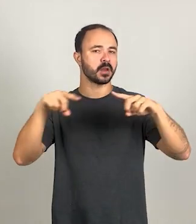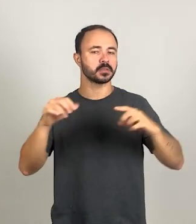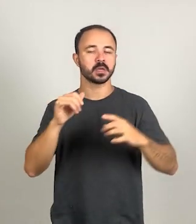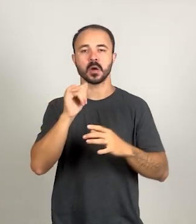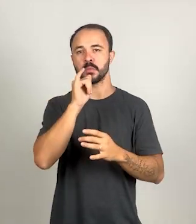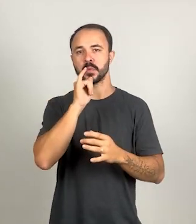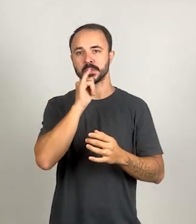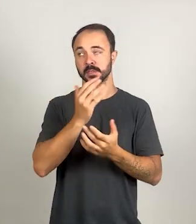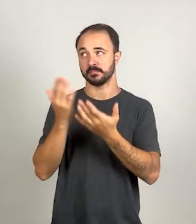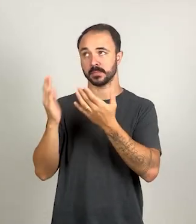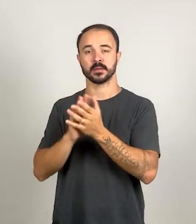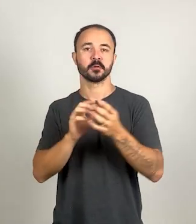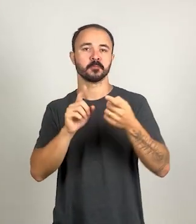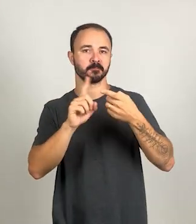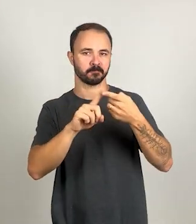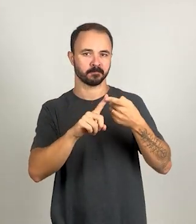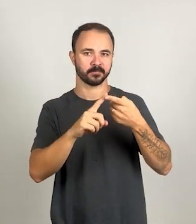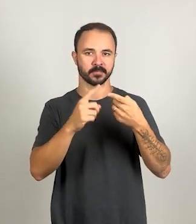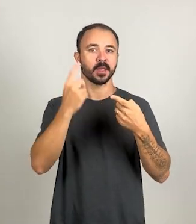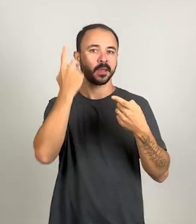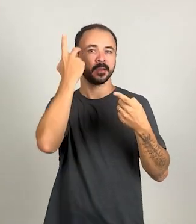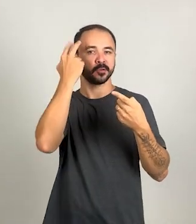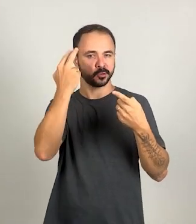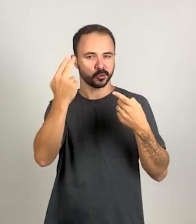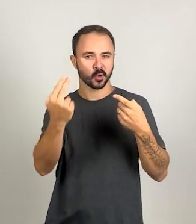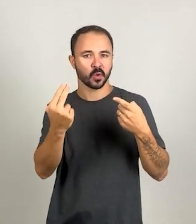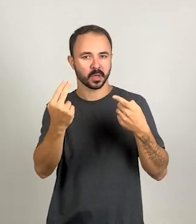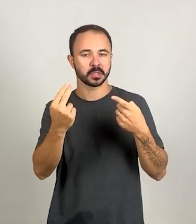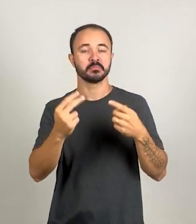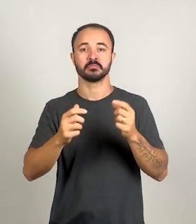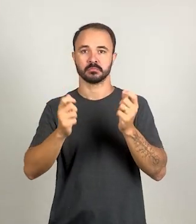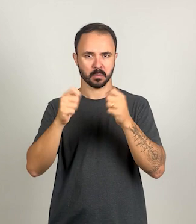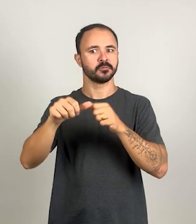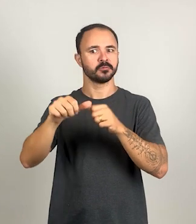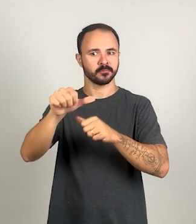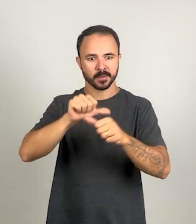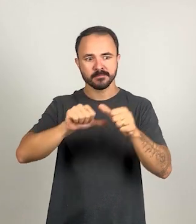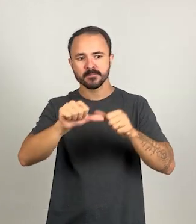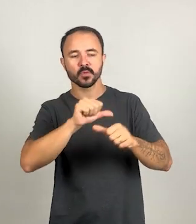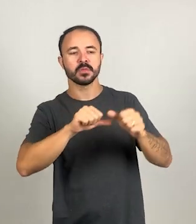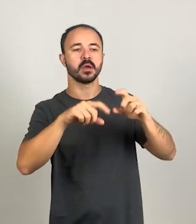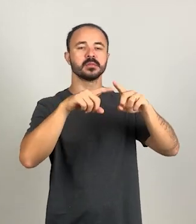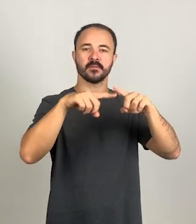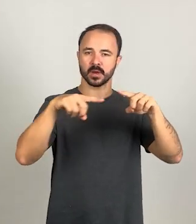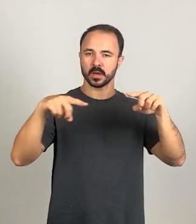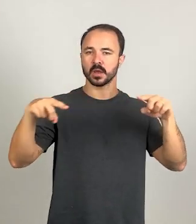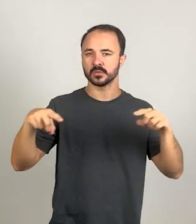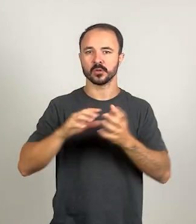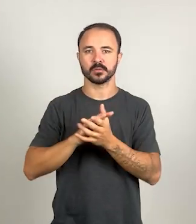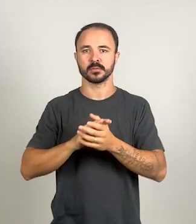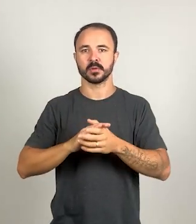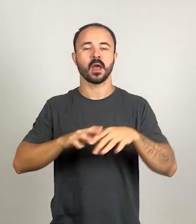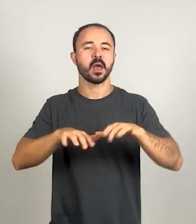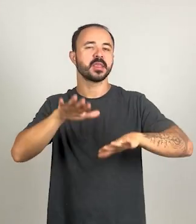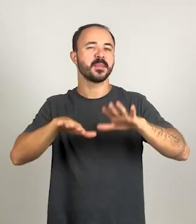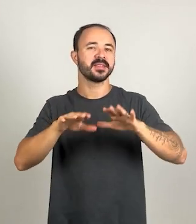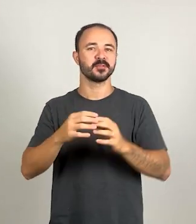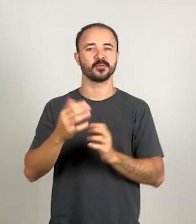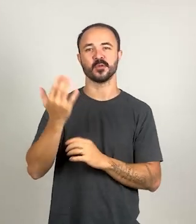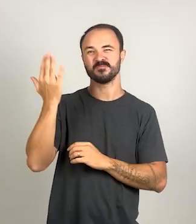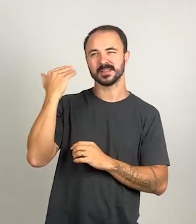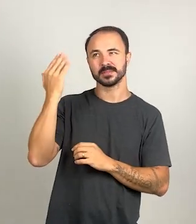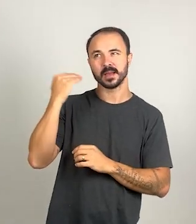linguísticas temos as variações históricas também chamadas de di micas que tratam das mudanças ocorridas na